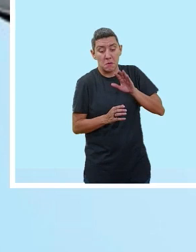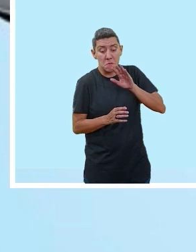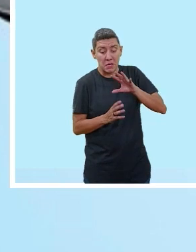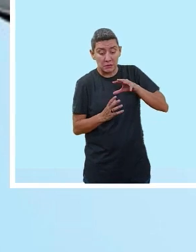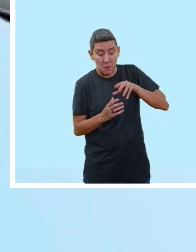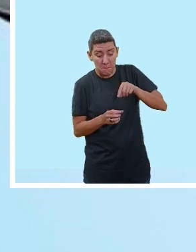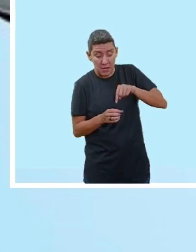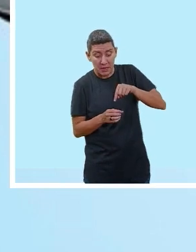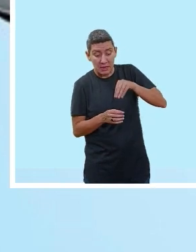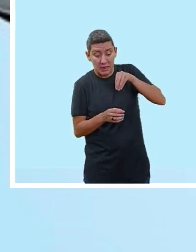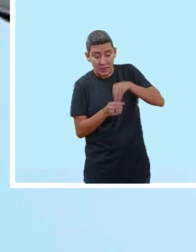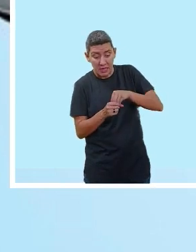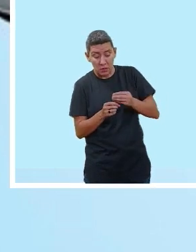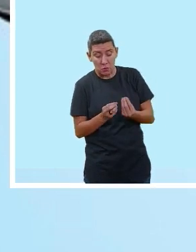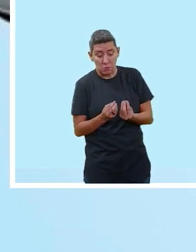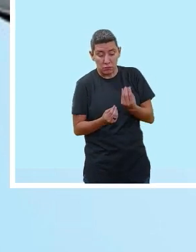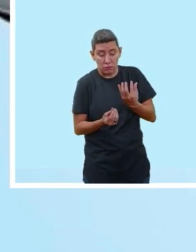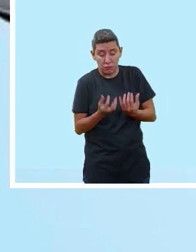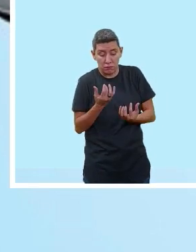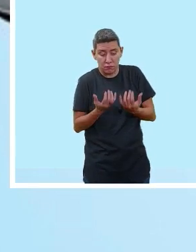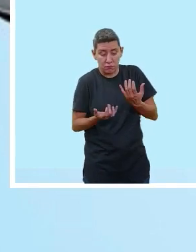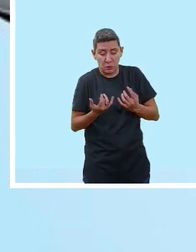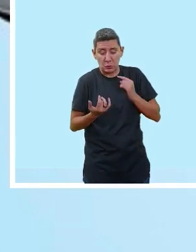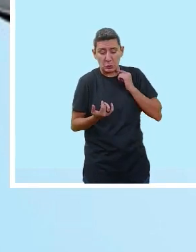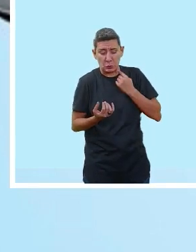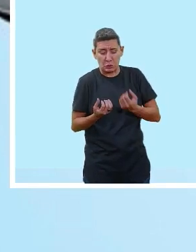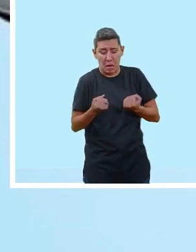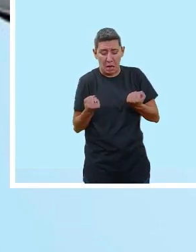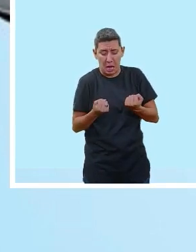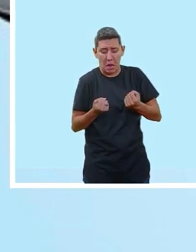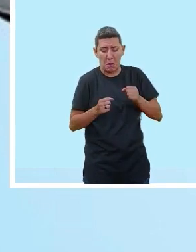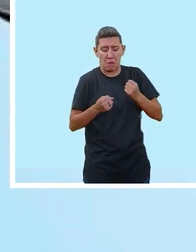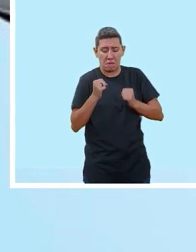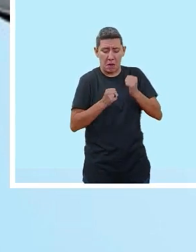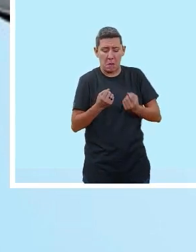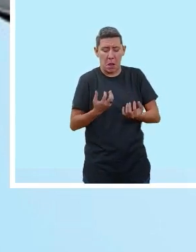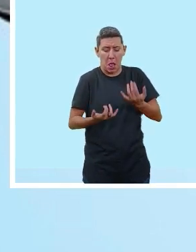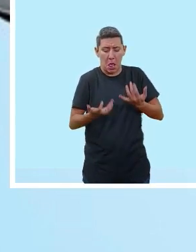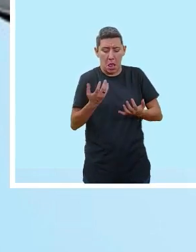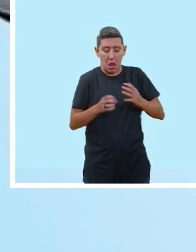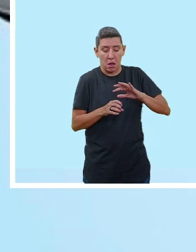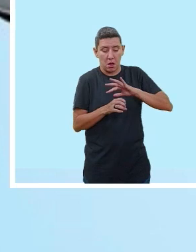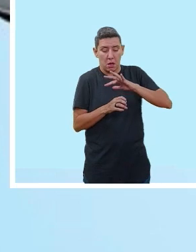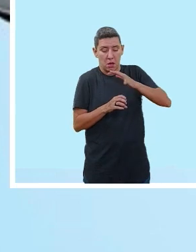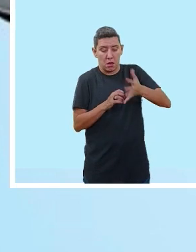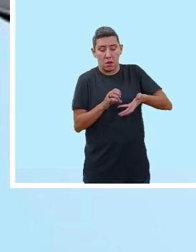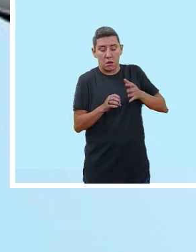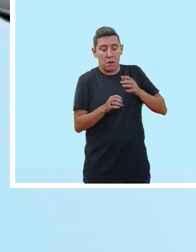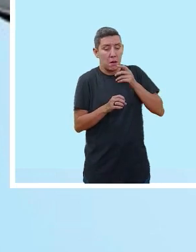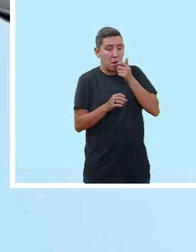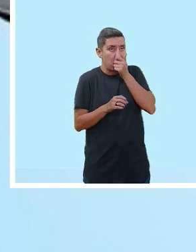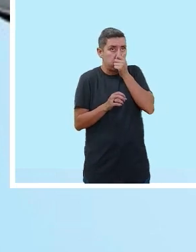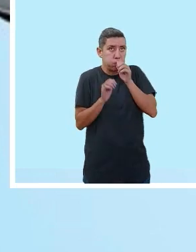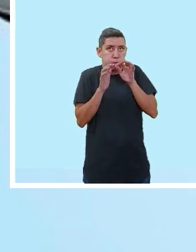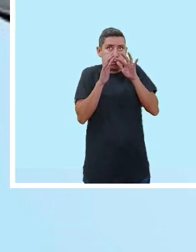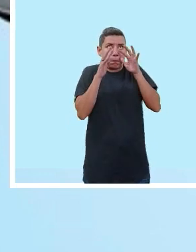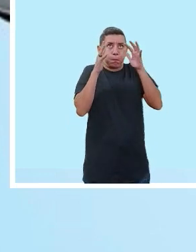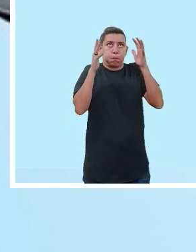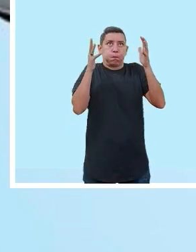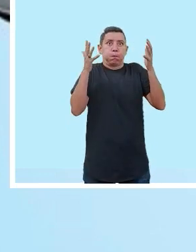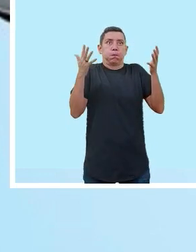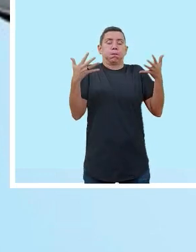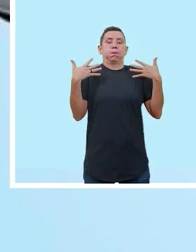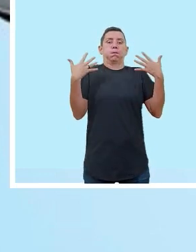de ocupação, isso acaba nos levando ao aquecimento global em função da retenção da irradiação